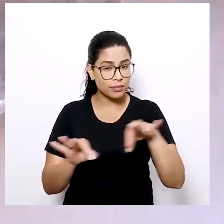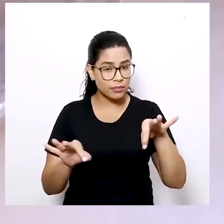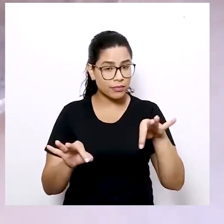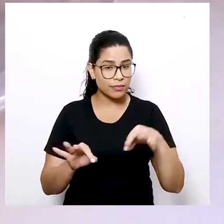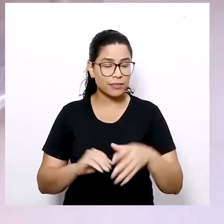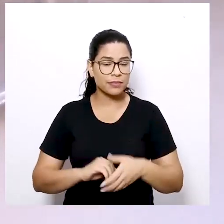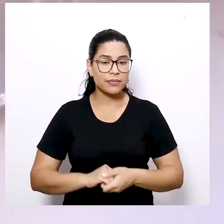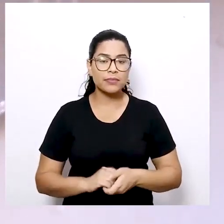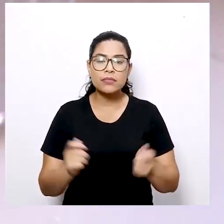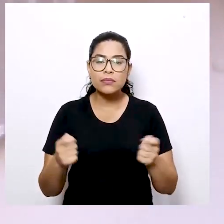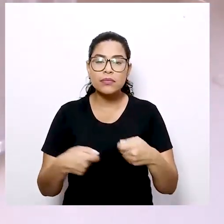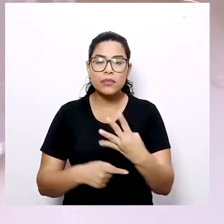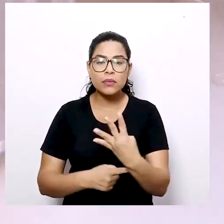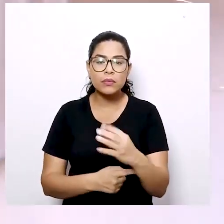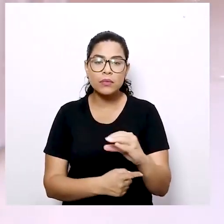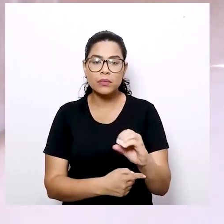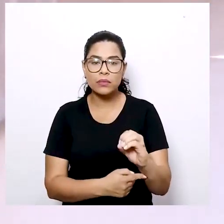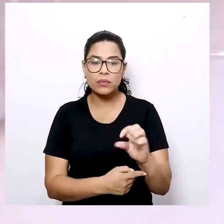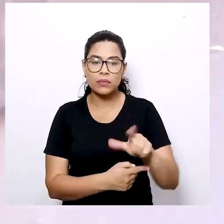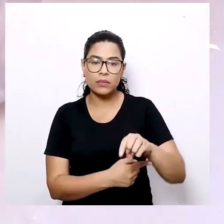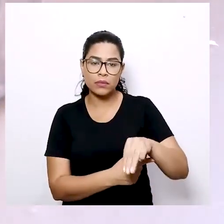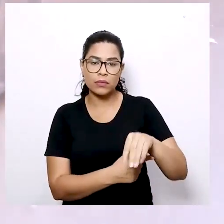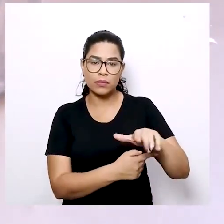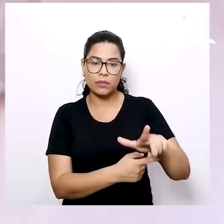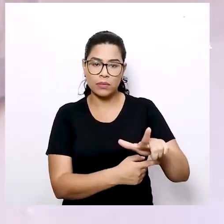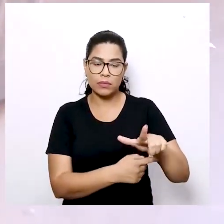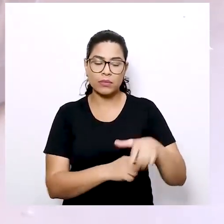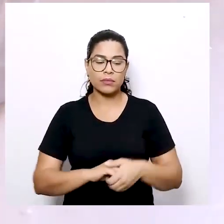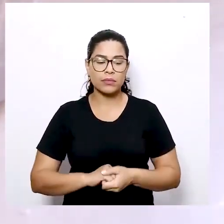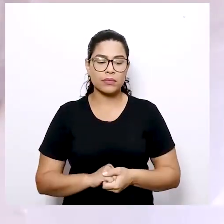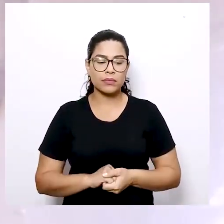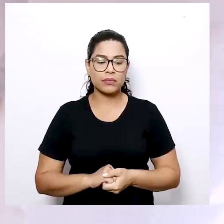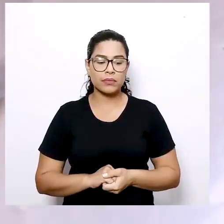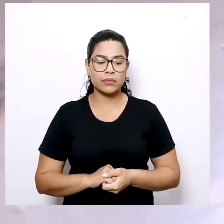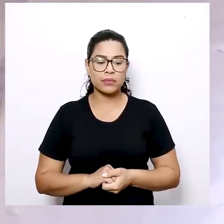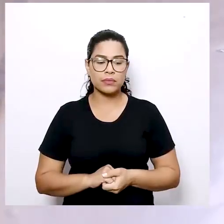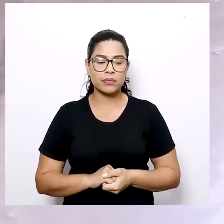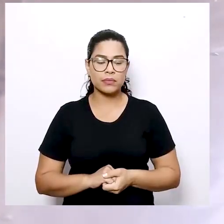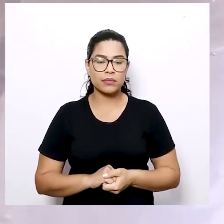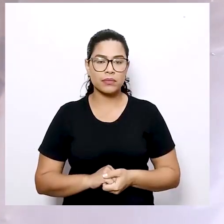qual é a capacidade dele? 400 ml.